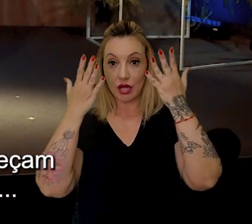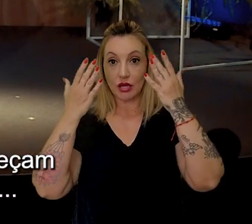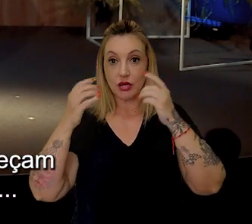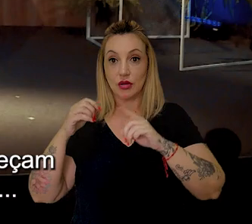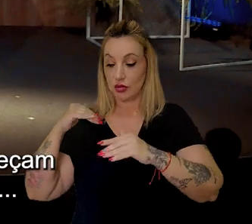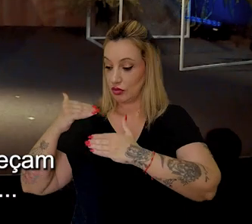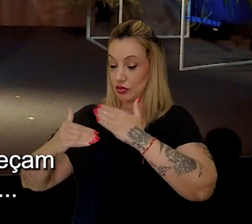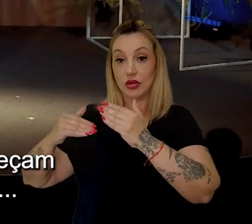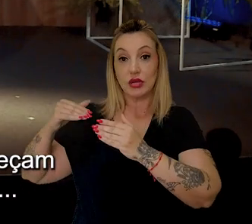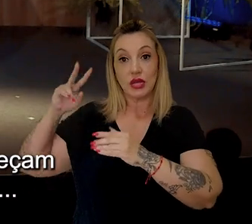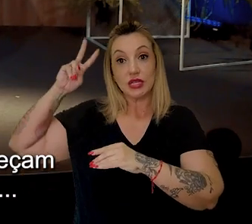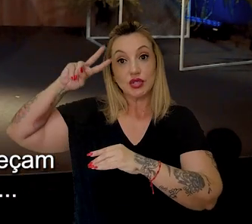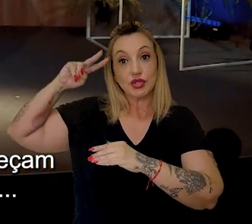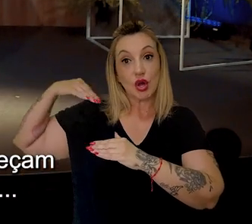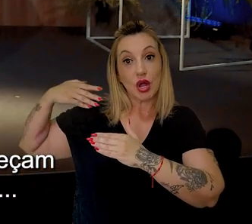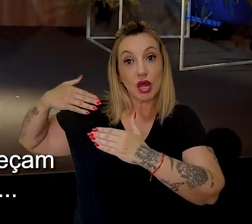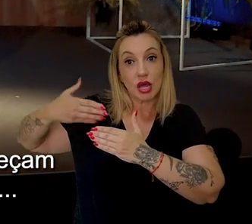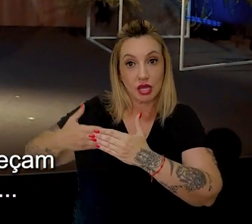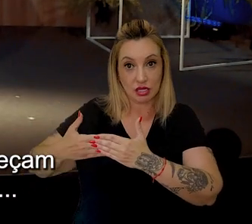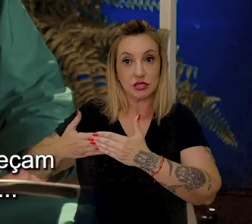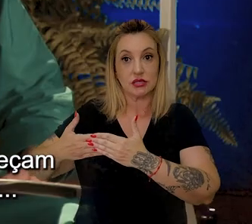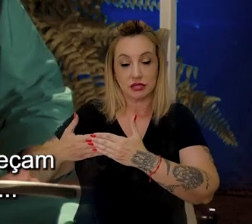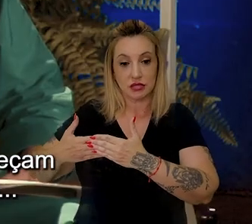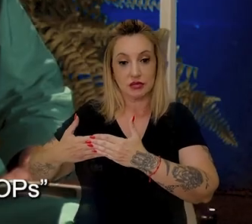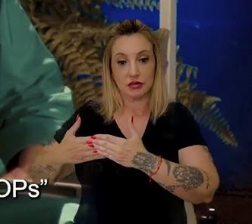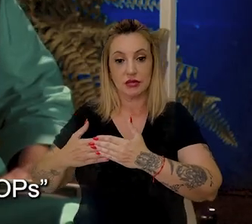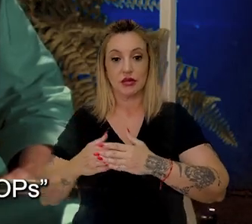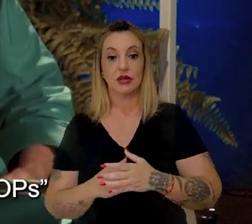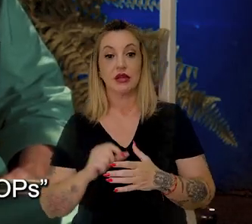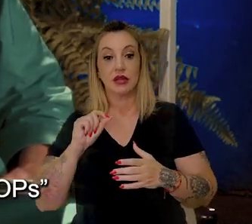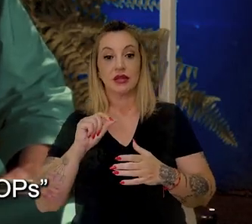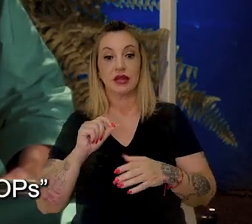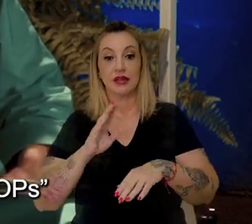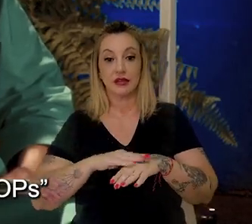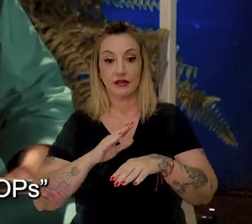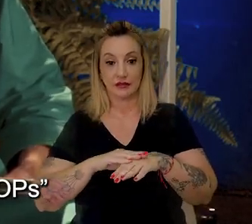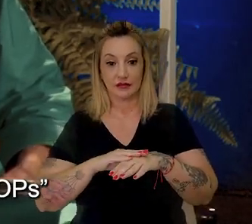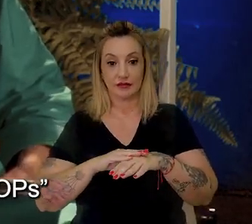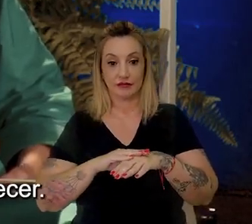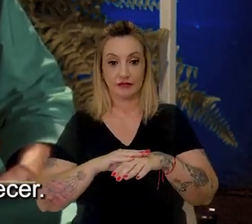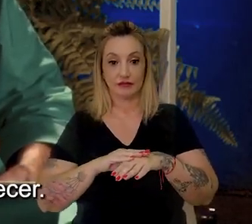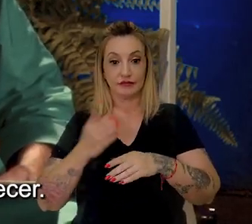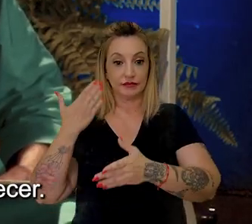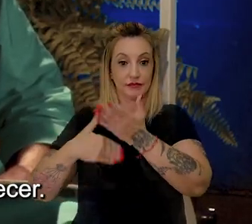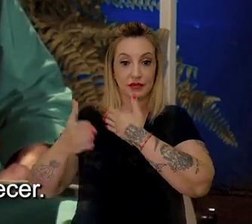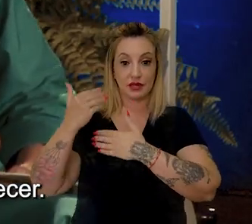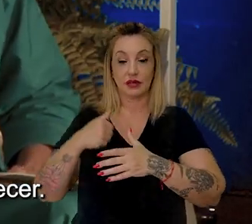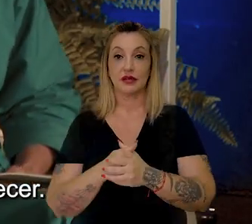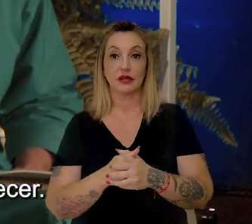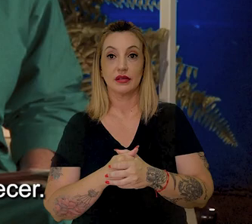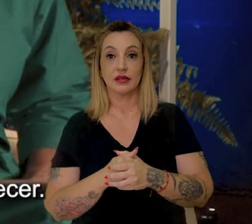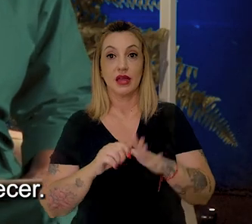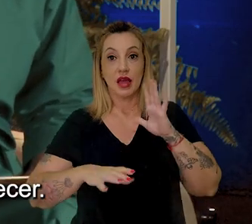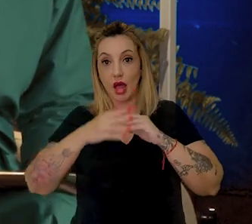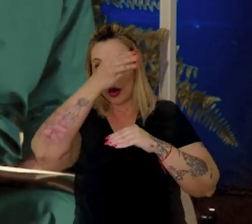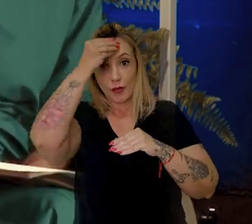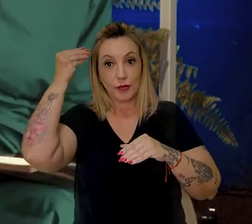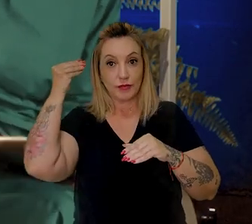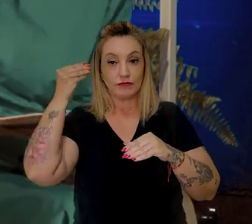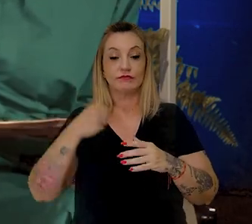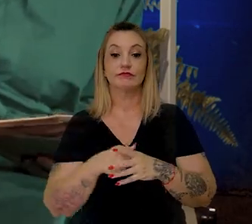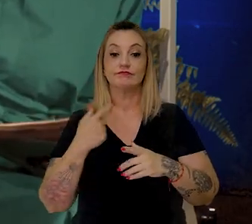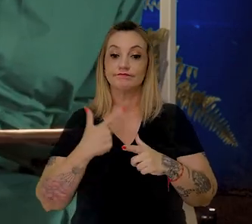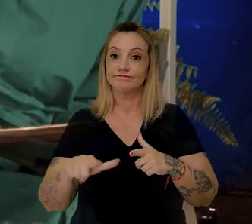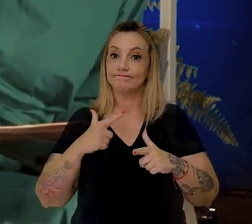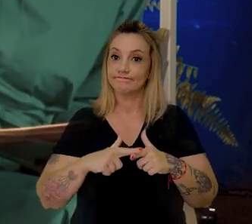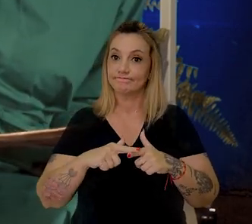trajetória histórica aonde aonde Quem emitiu no passado isso nas cópias diiz quando eles querem esquecer por isso que